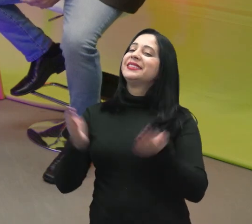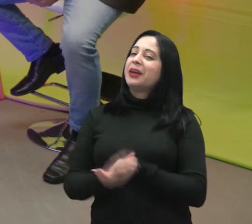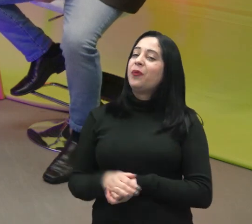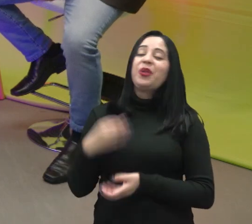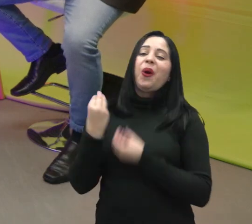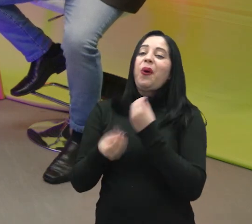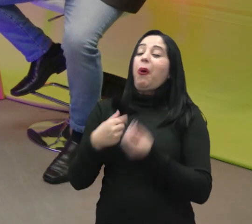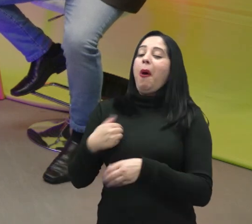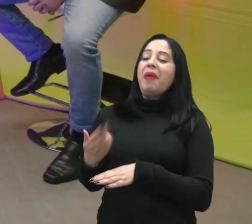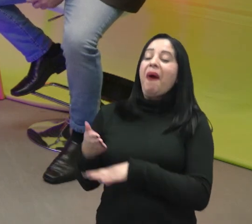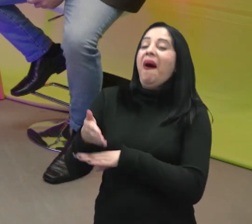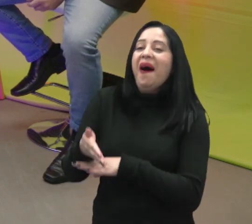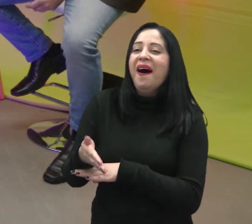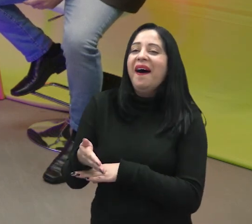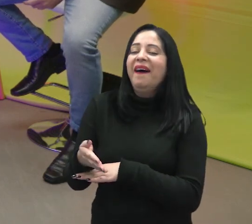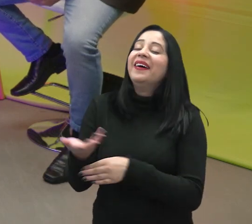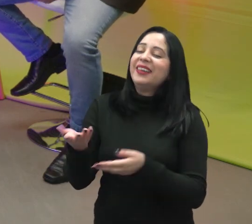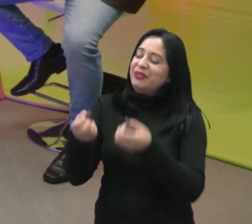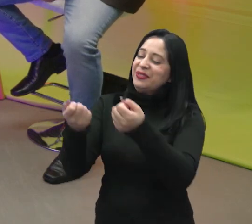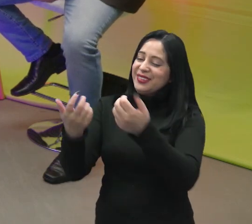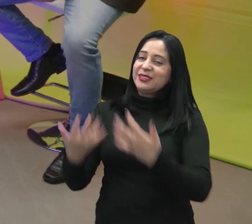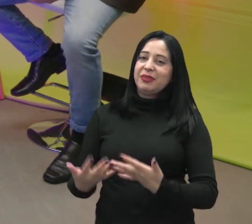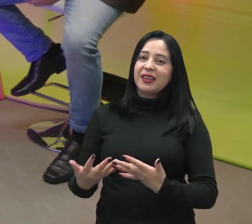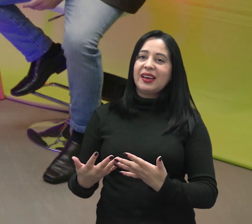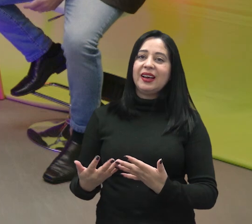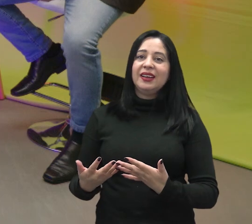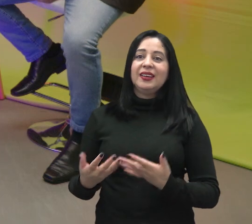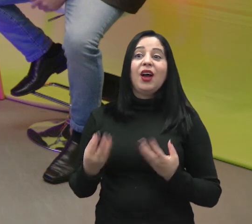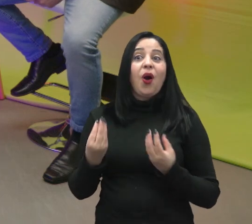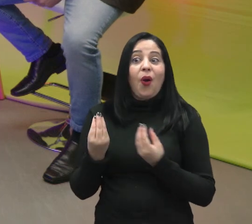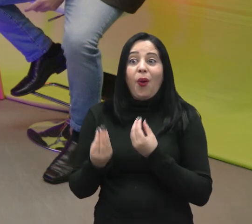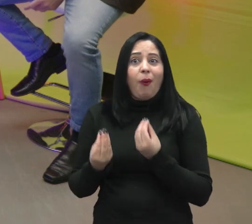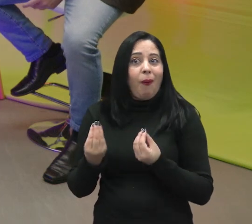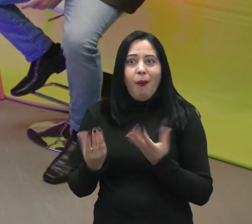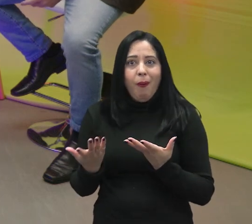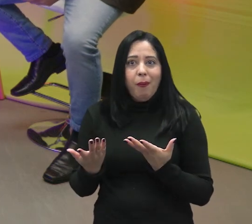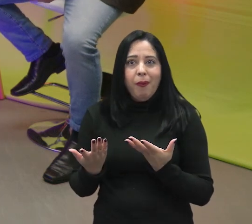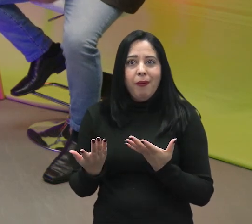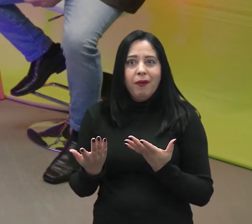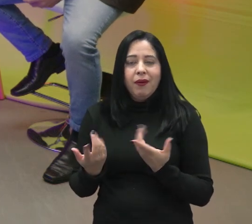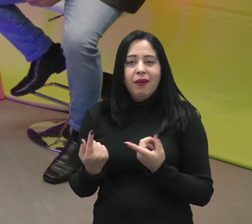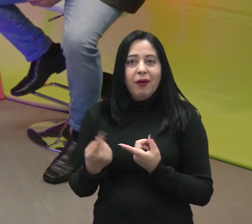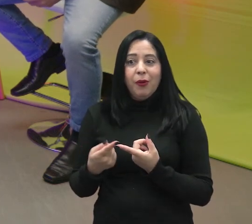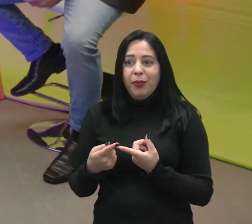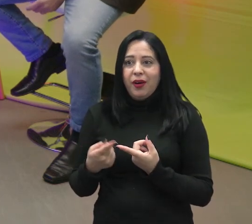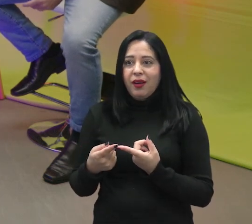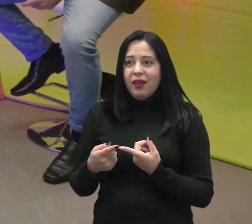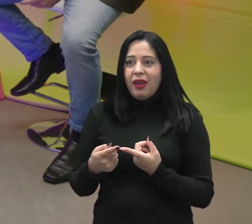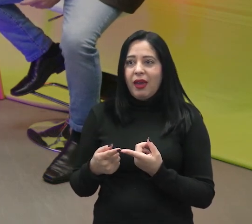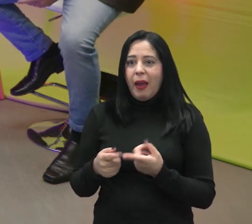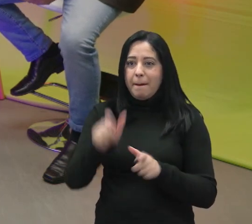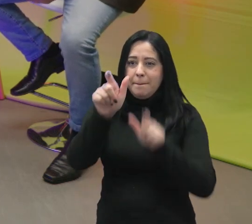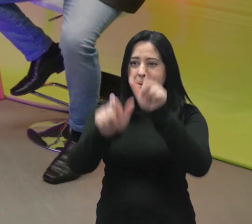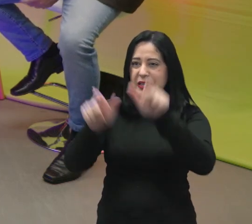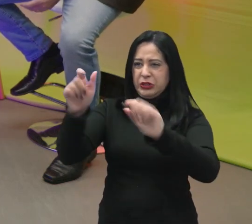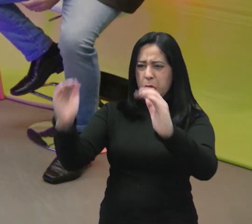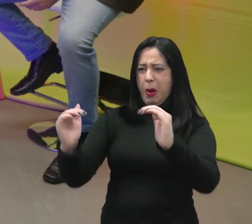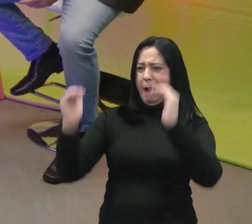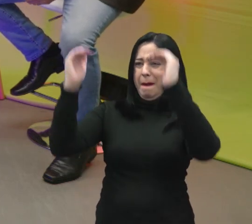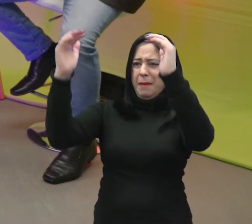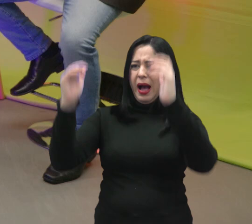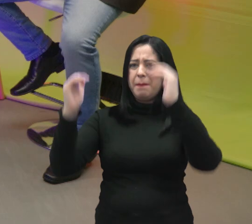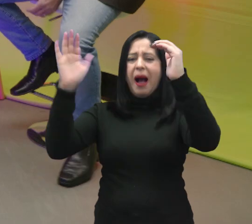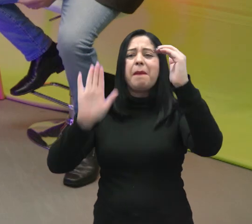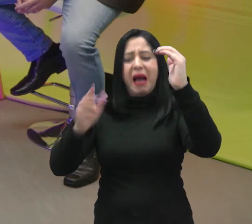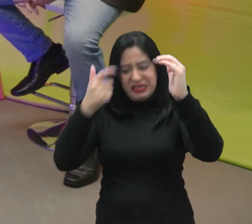eu fui parar lá, né? Como é que foi? Como é que você... Tanta pessoa, mas Não, de alta patente, São José, como